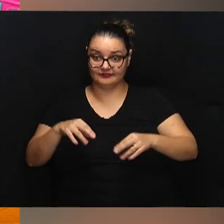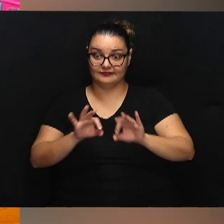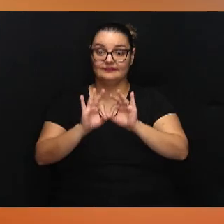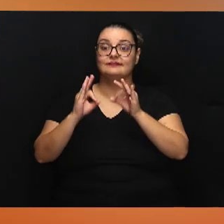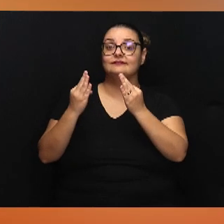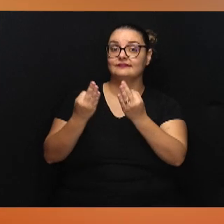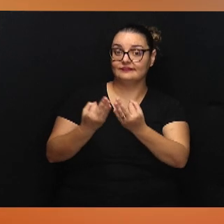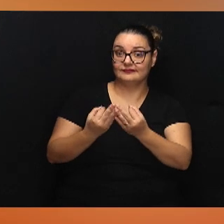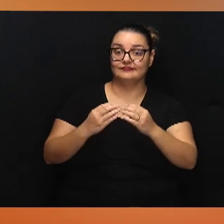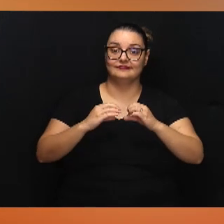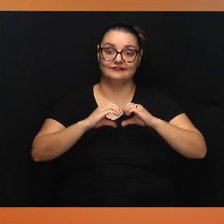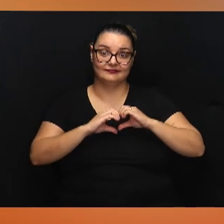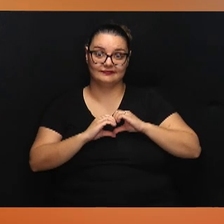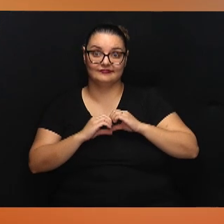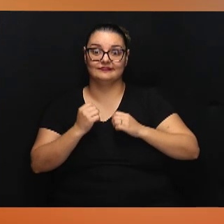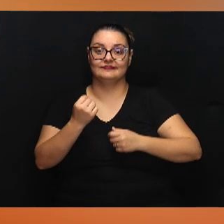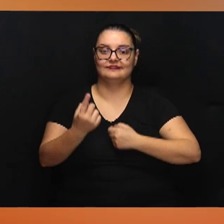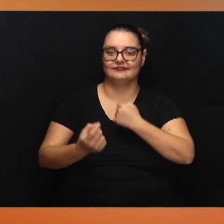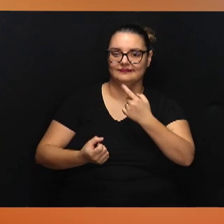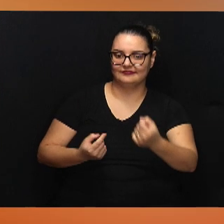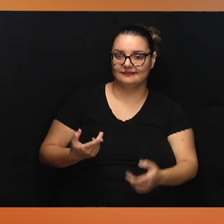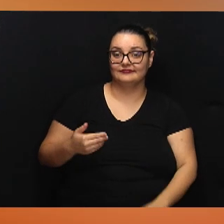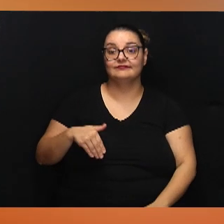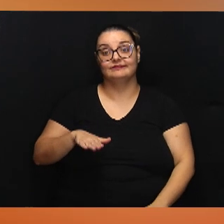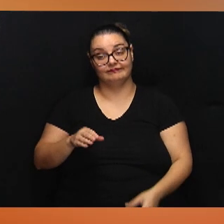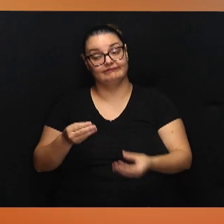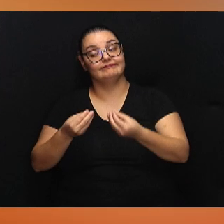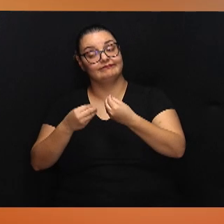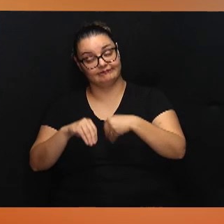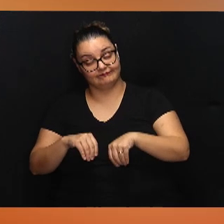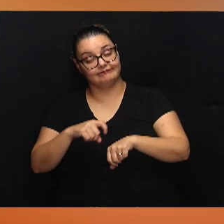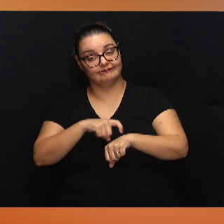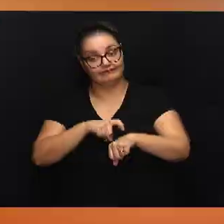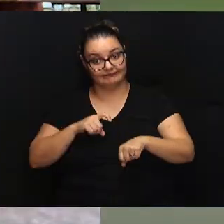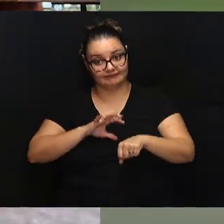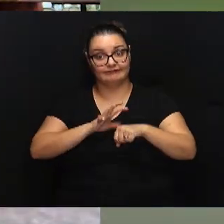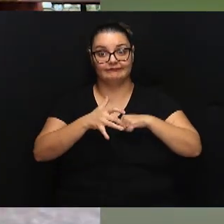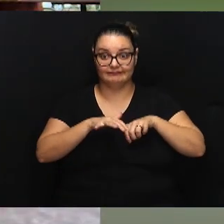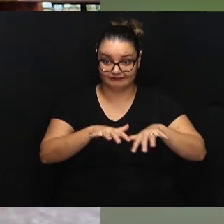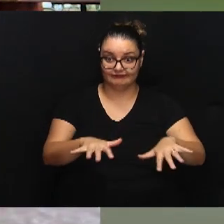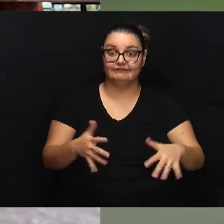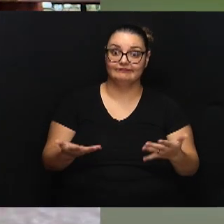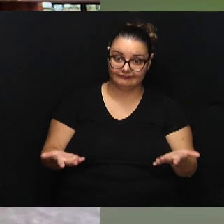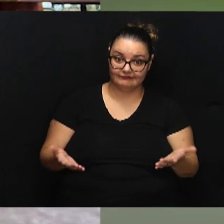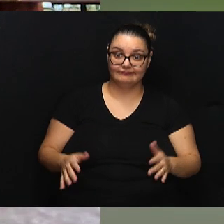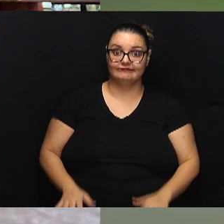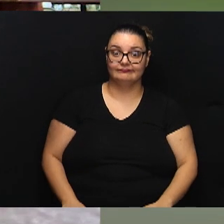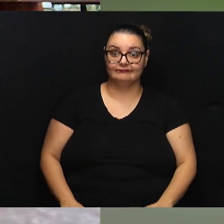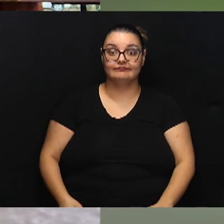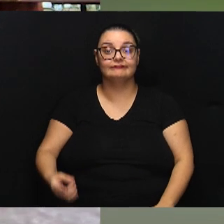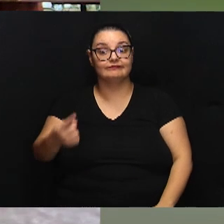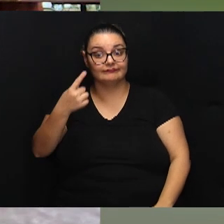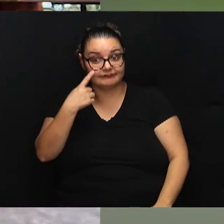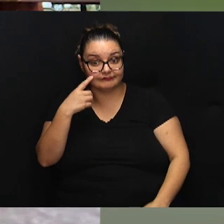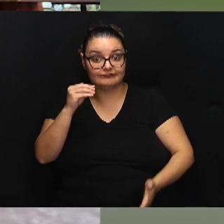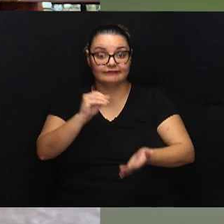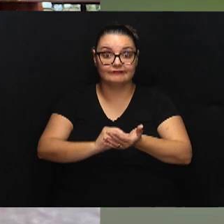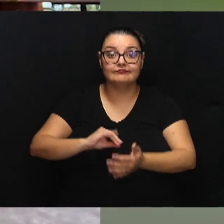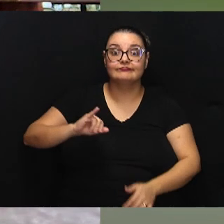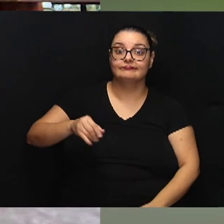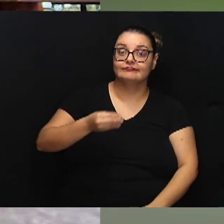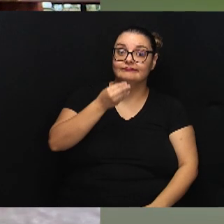amorosos foram alguns dos mais prejudicados durante todo o período de pandemia, visto que a falta de oportunidades de